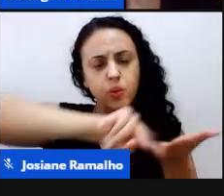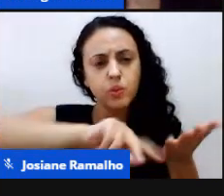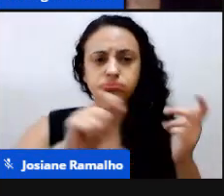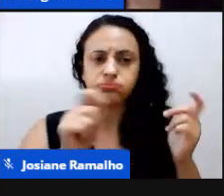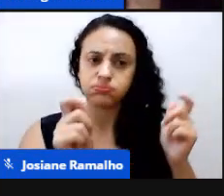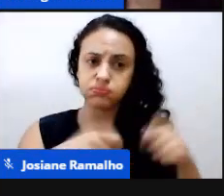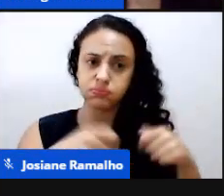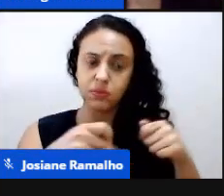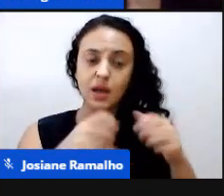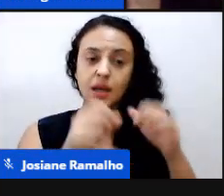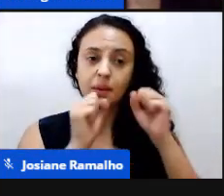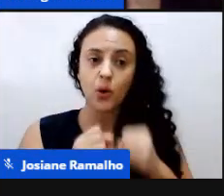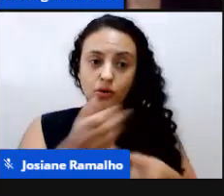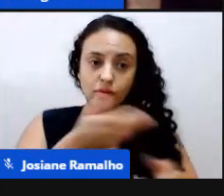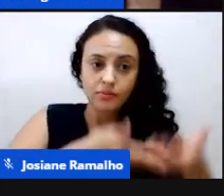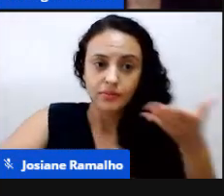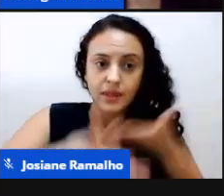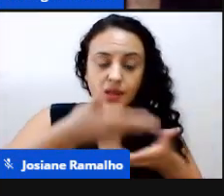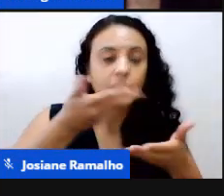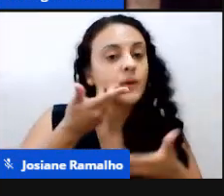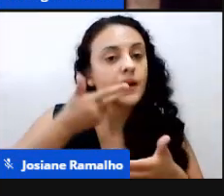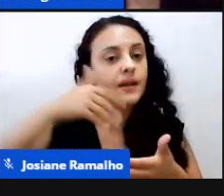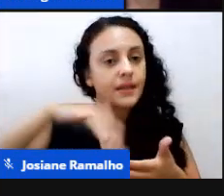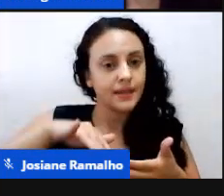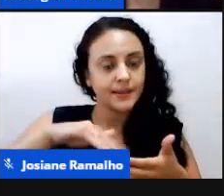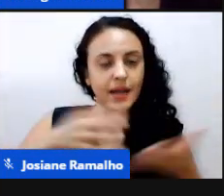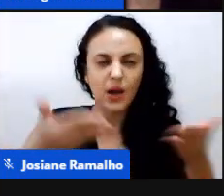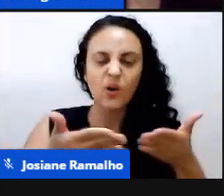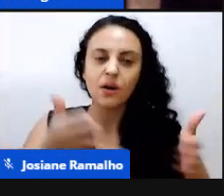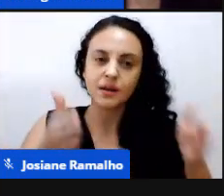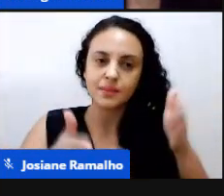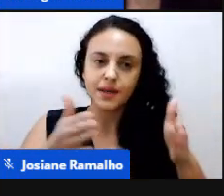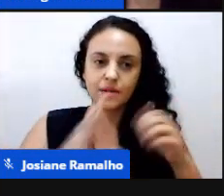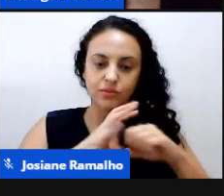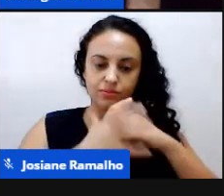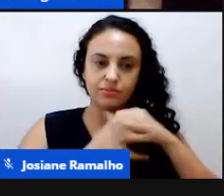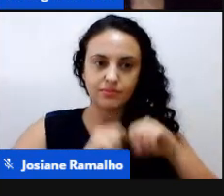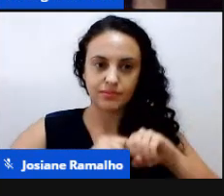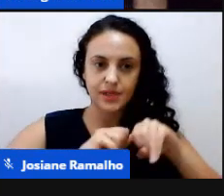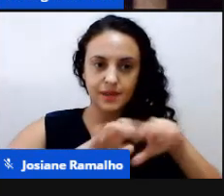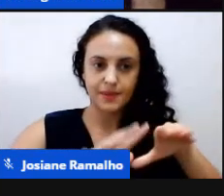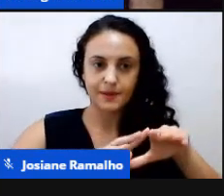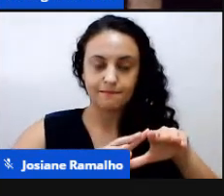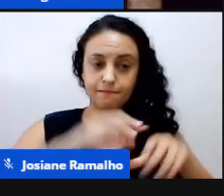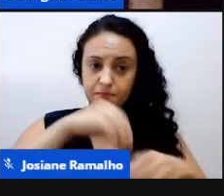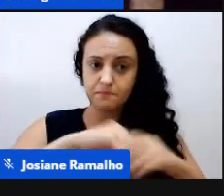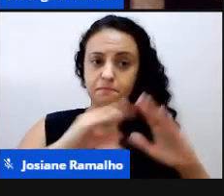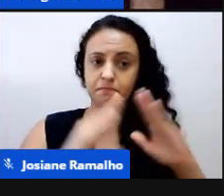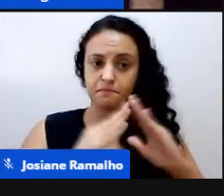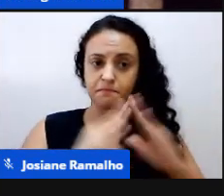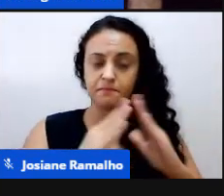tempos de pandemia em casa. Tá ok? Pode passar, por favor.